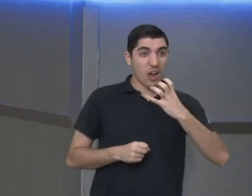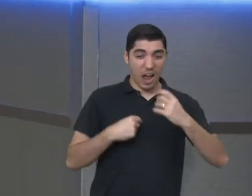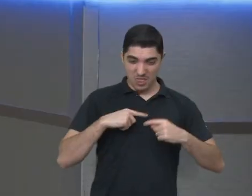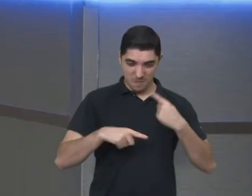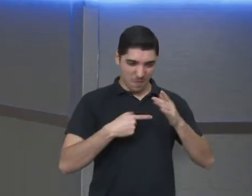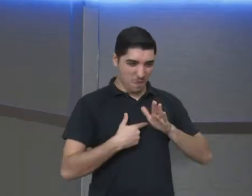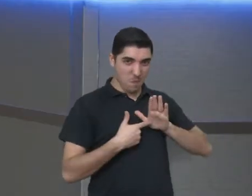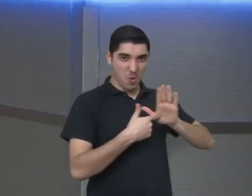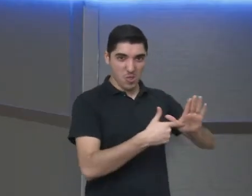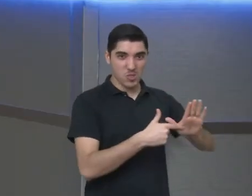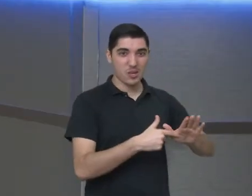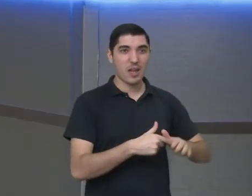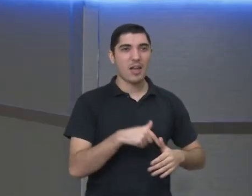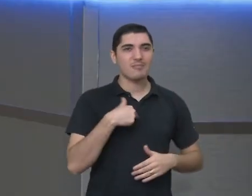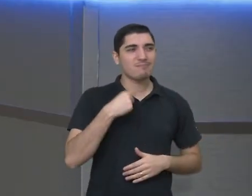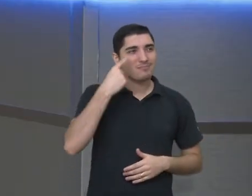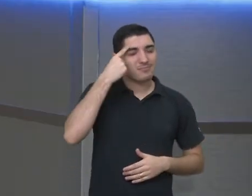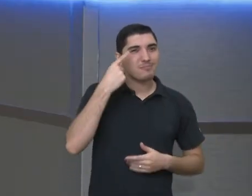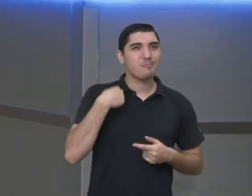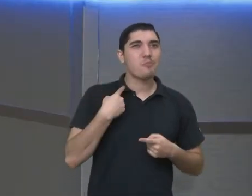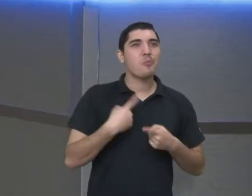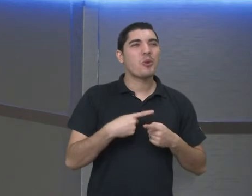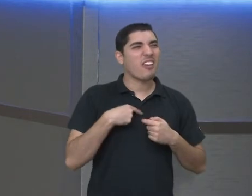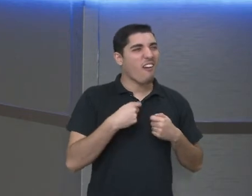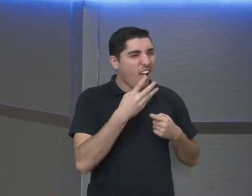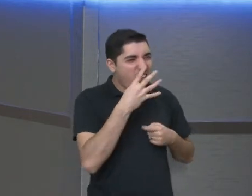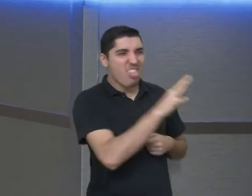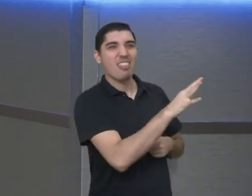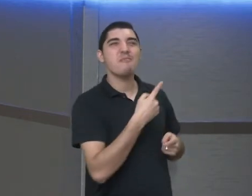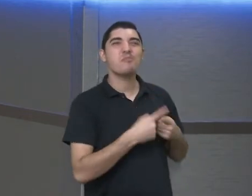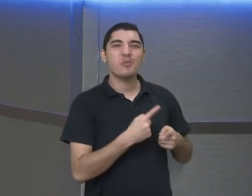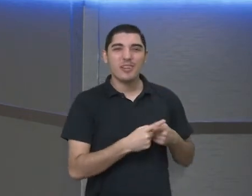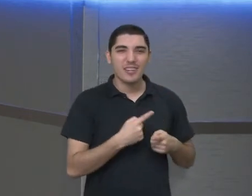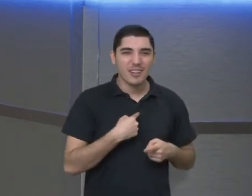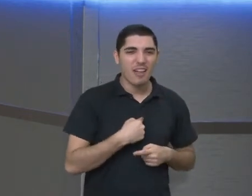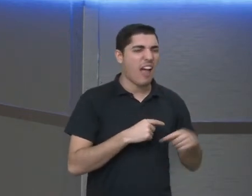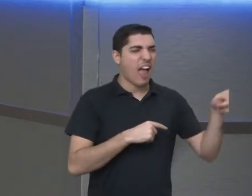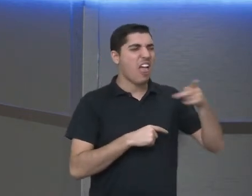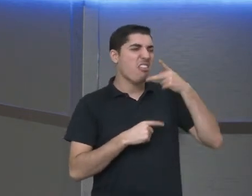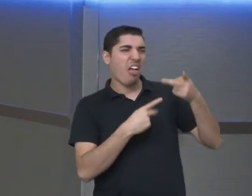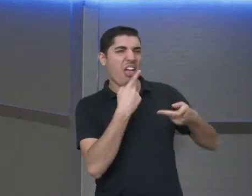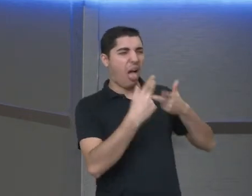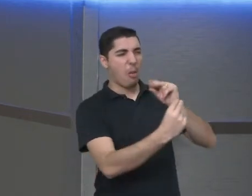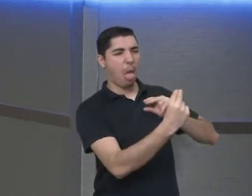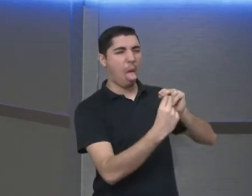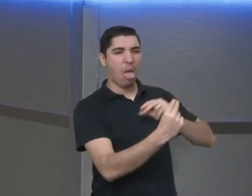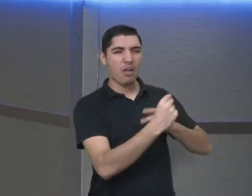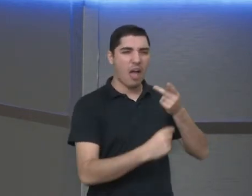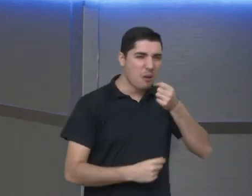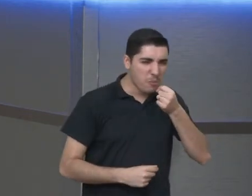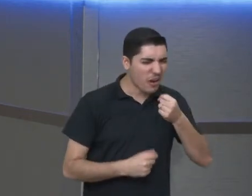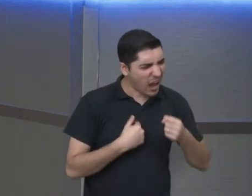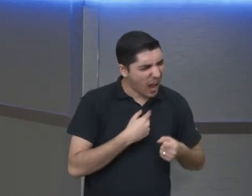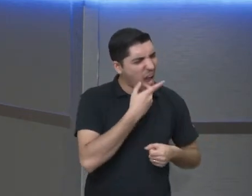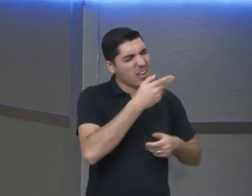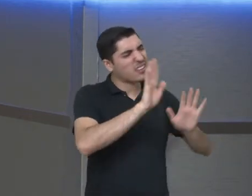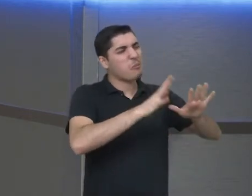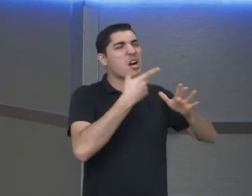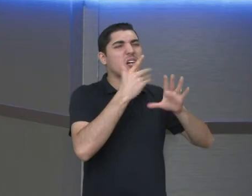de Sorocaba. E o menino São é bom? José. O Vieira é bom? Bom, muito bom. Edson, continuando a nossa resenha aqui, você falou que levou um beliscão